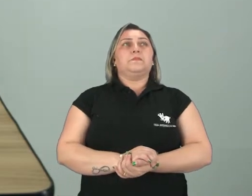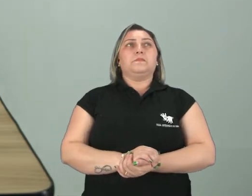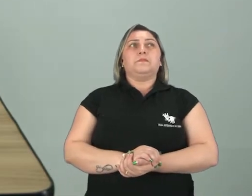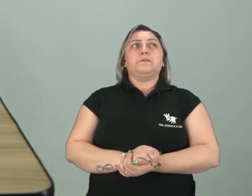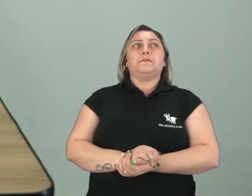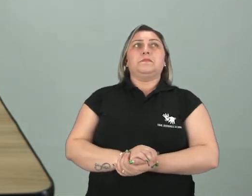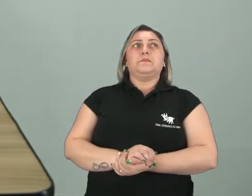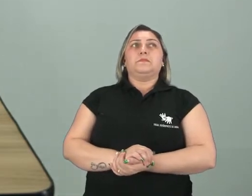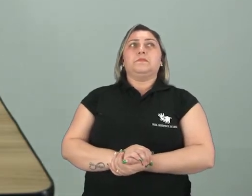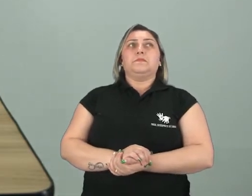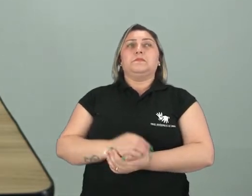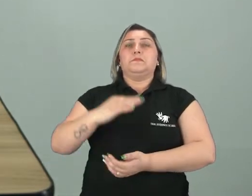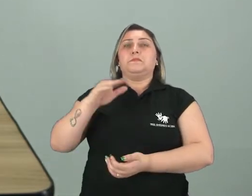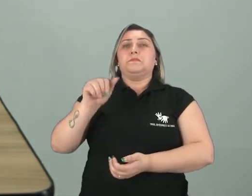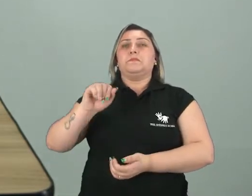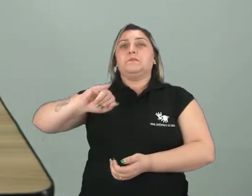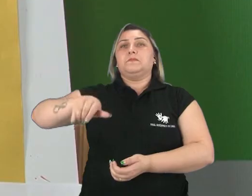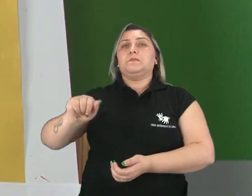sons